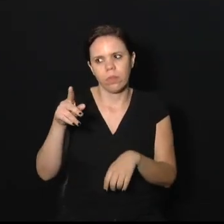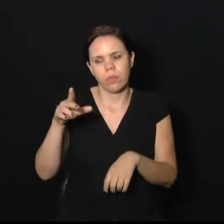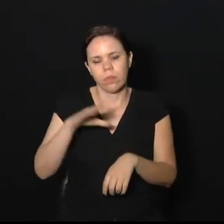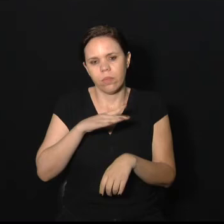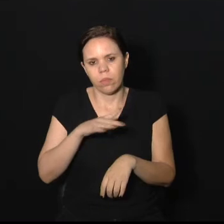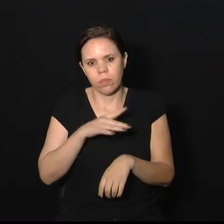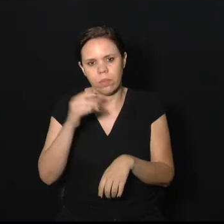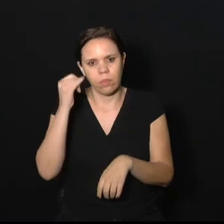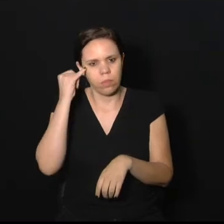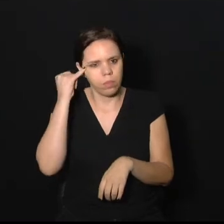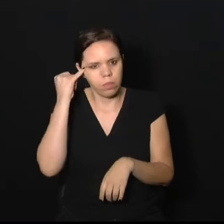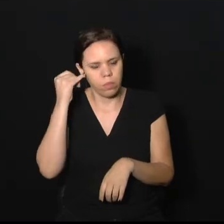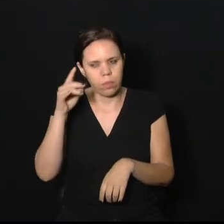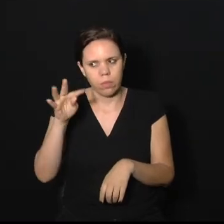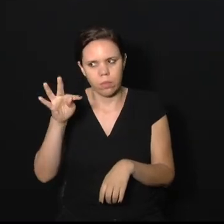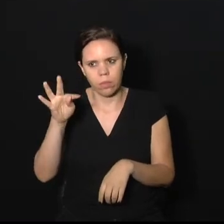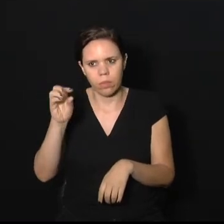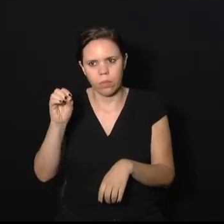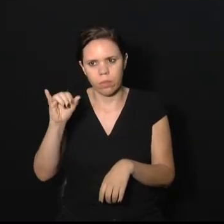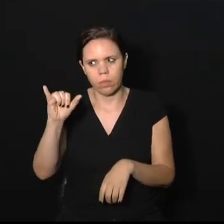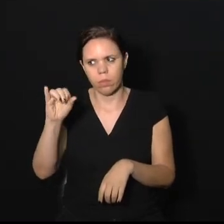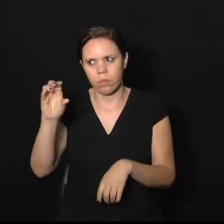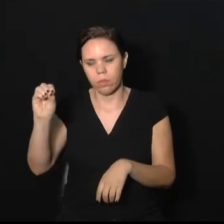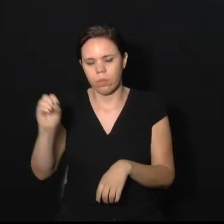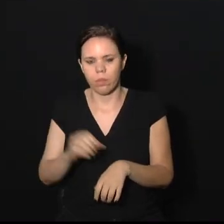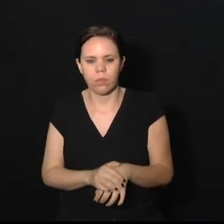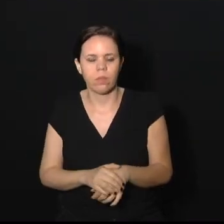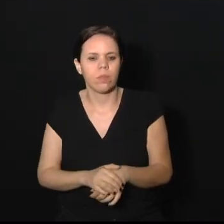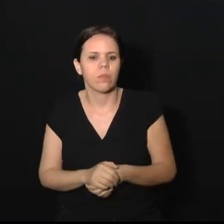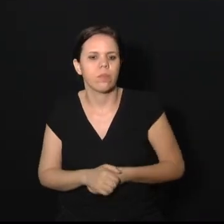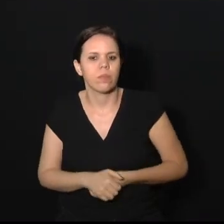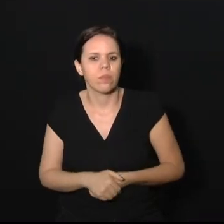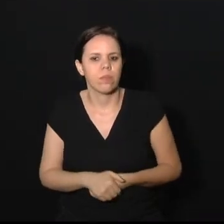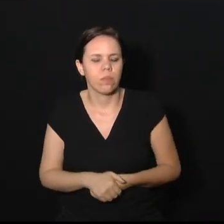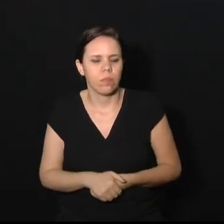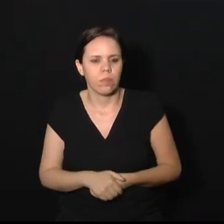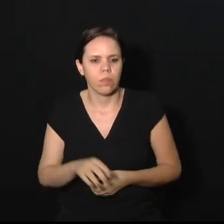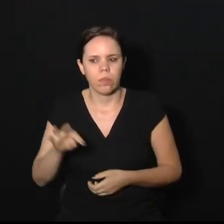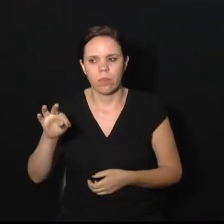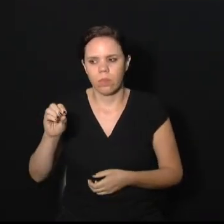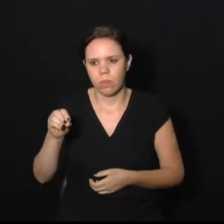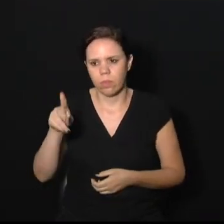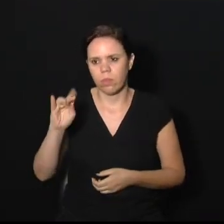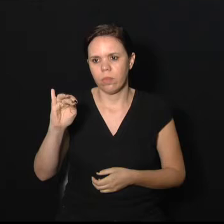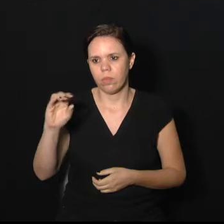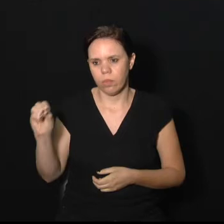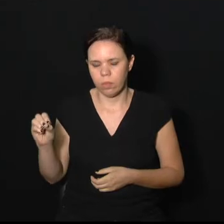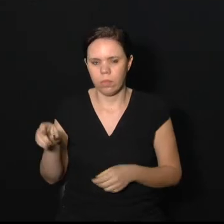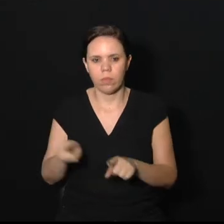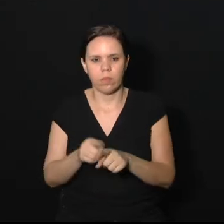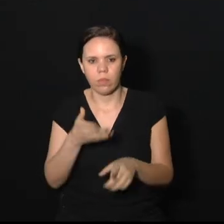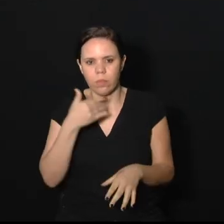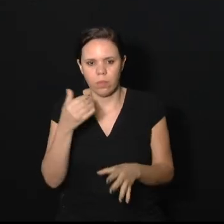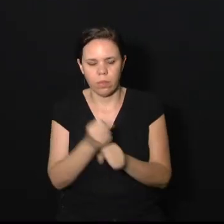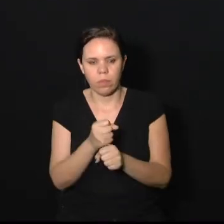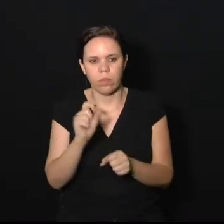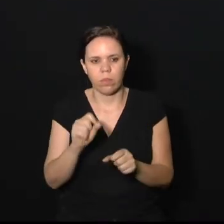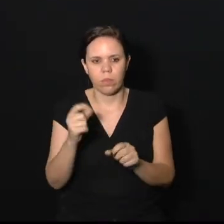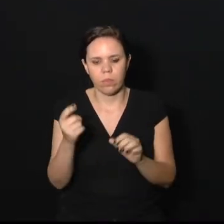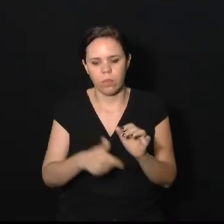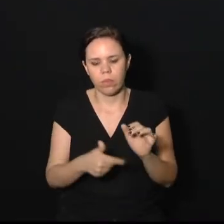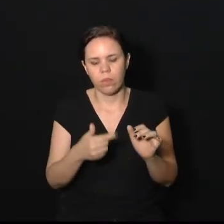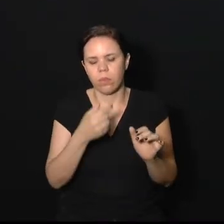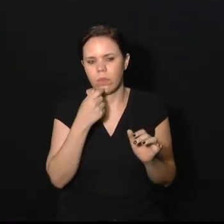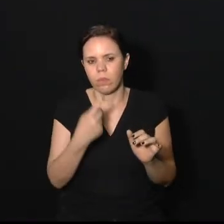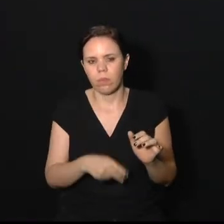a teia de Campinas, né? E a nota de Tóquio, obviamente, é um pouco melhor também do que a de Campinas.